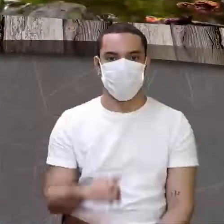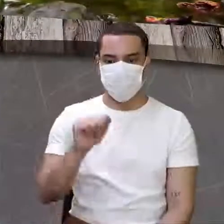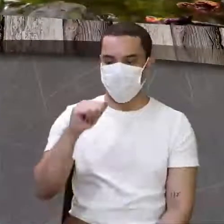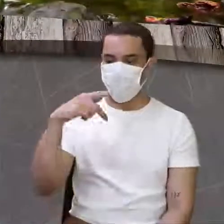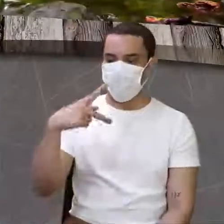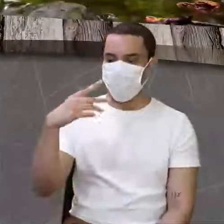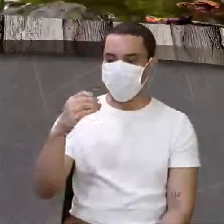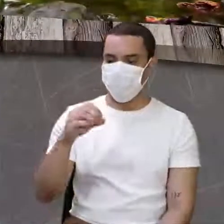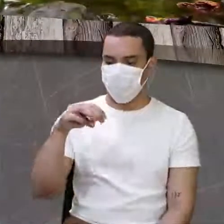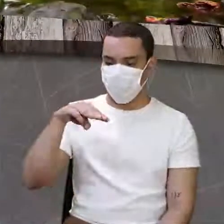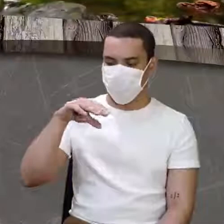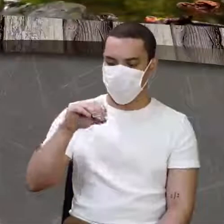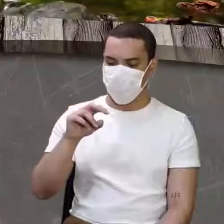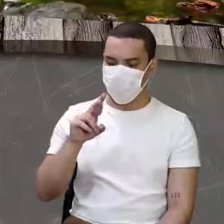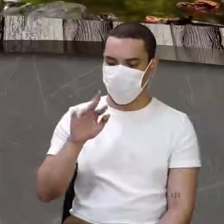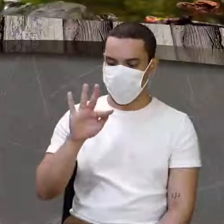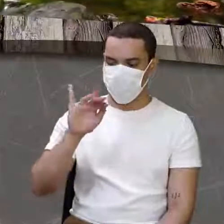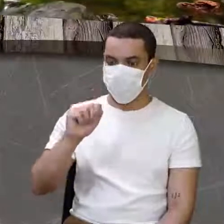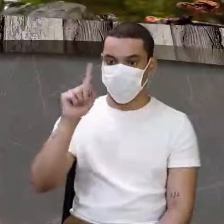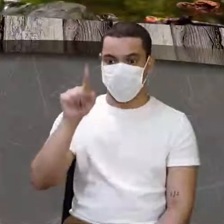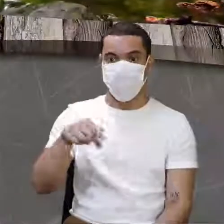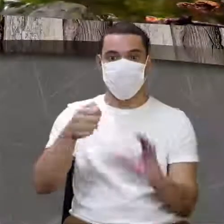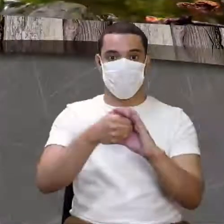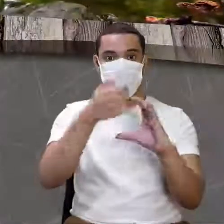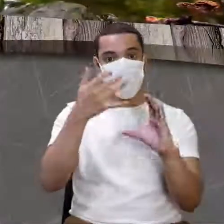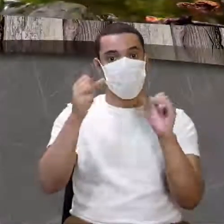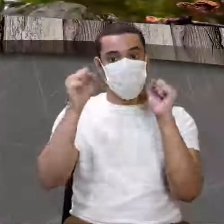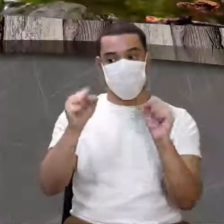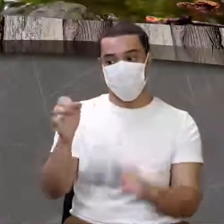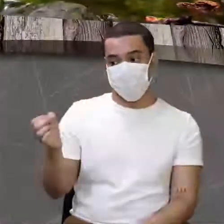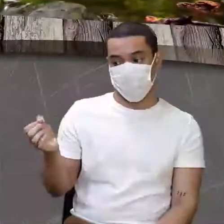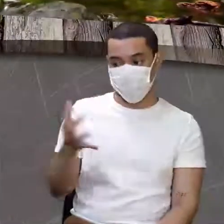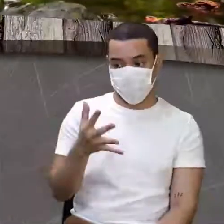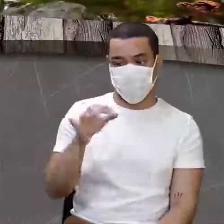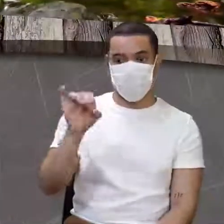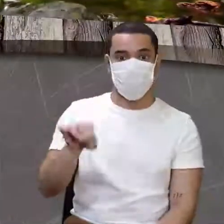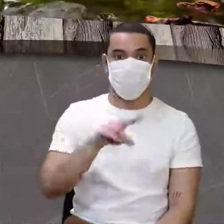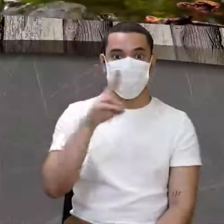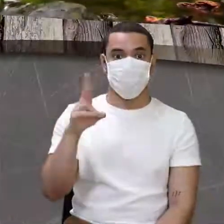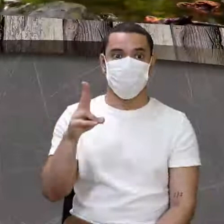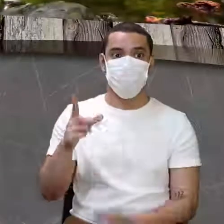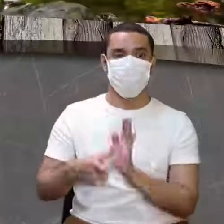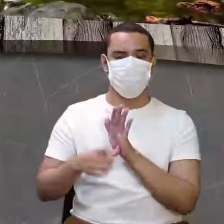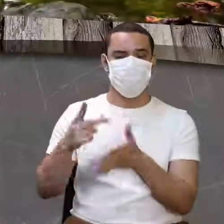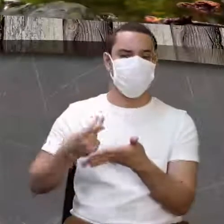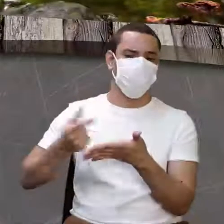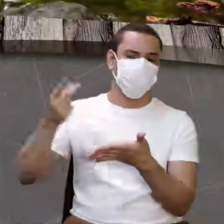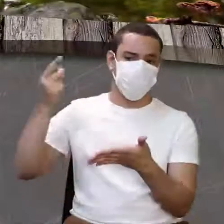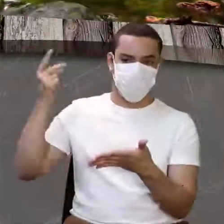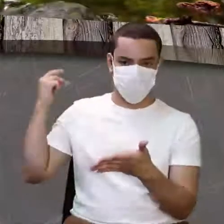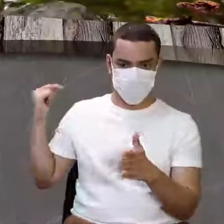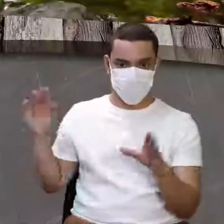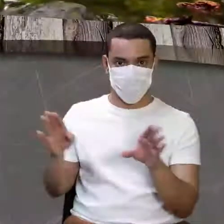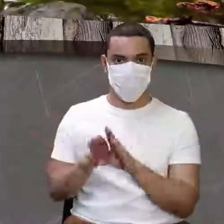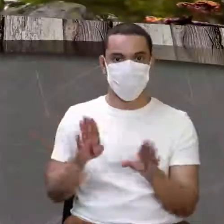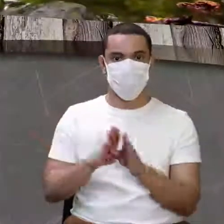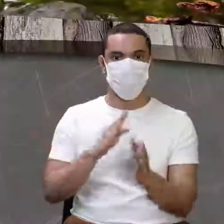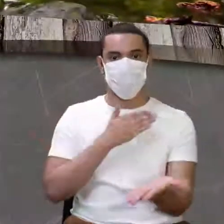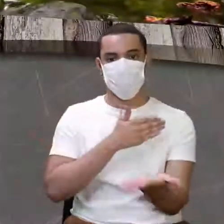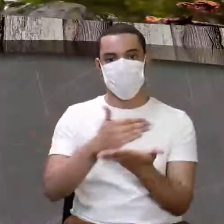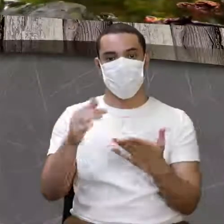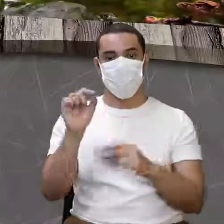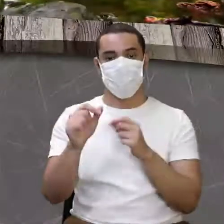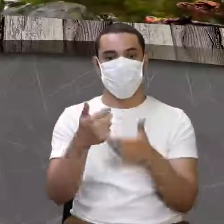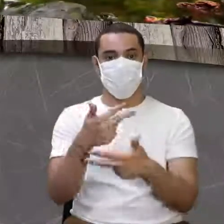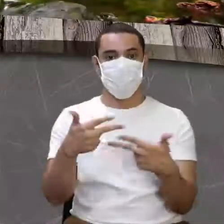Apomorfia é uma característica que pode ser nova ou derivada a partir de uma